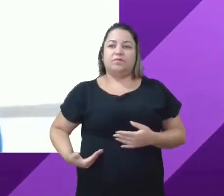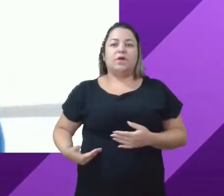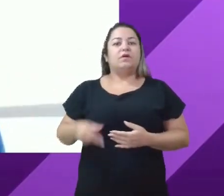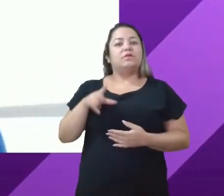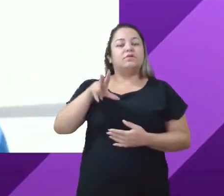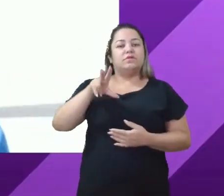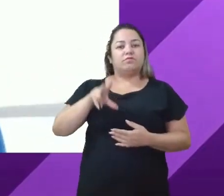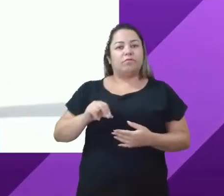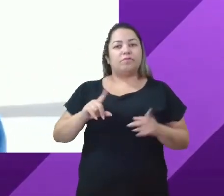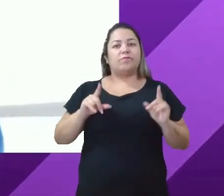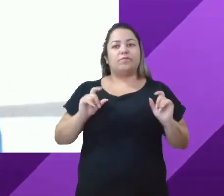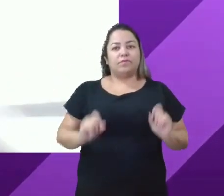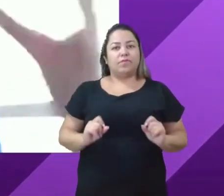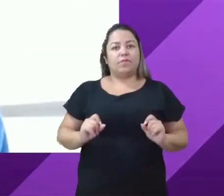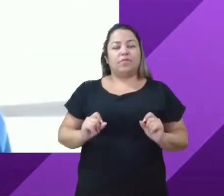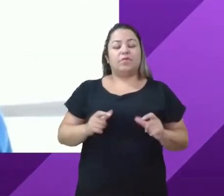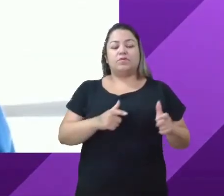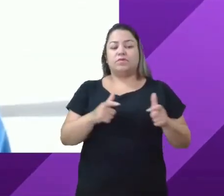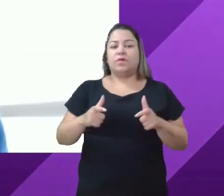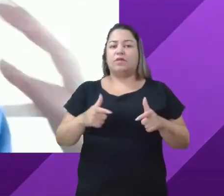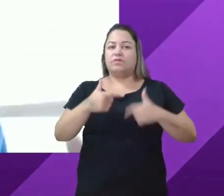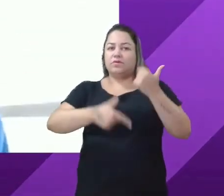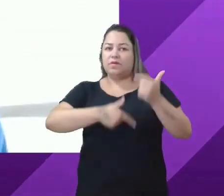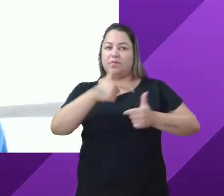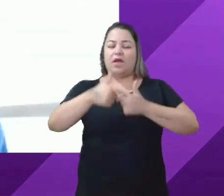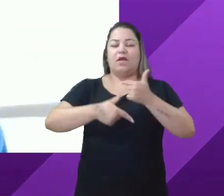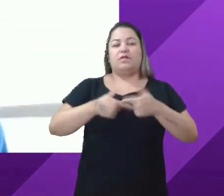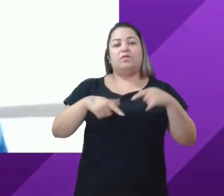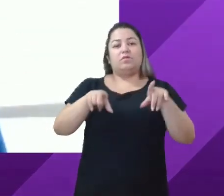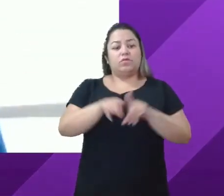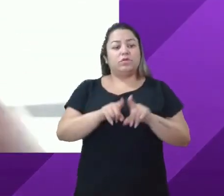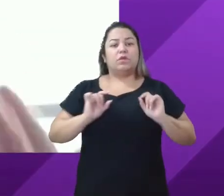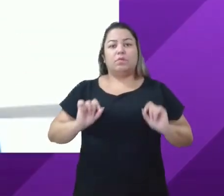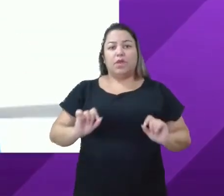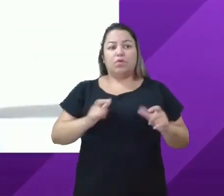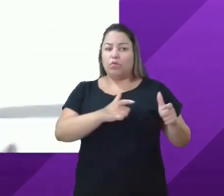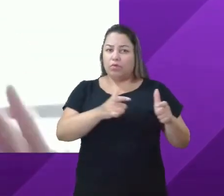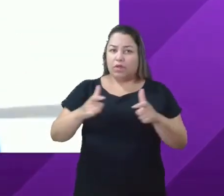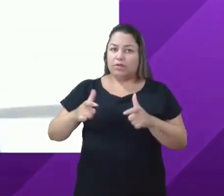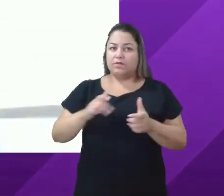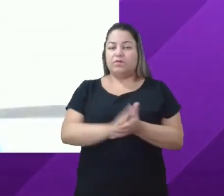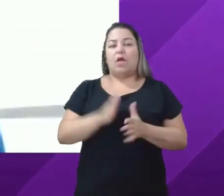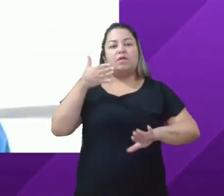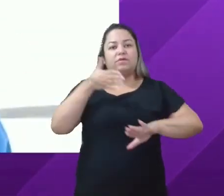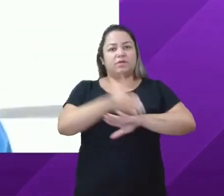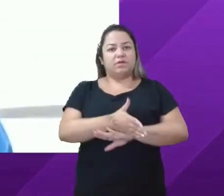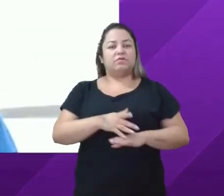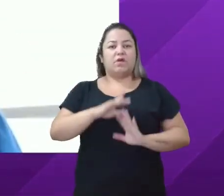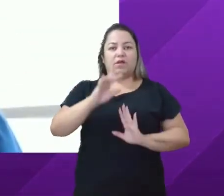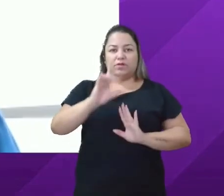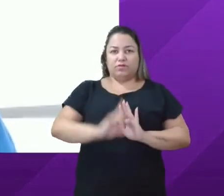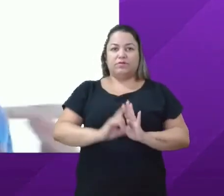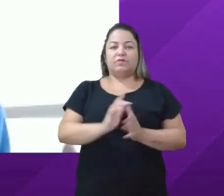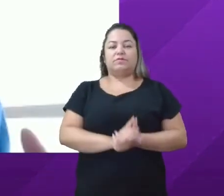é o lugar do espaço do trabalho, e muito menos o espaço do acesso a